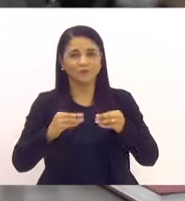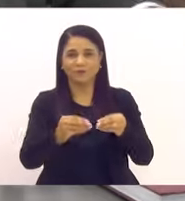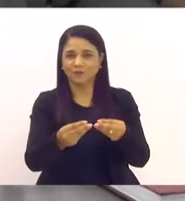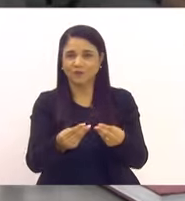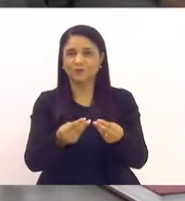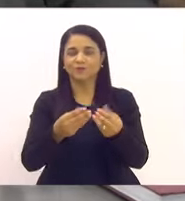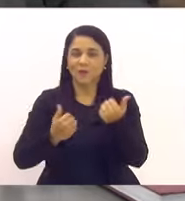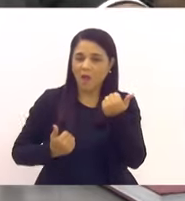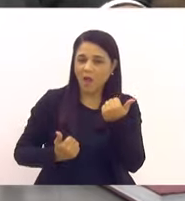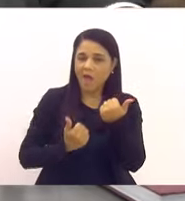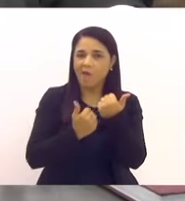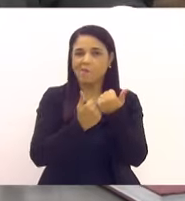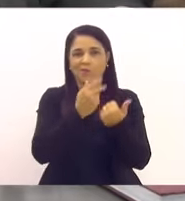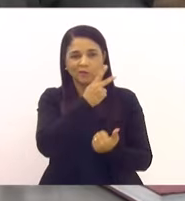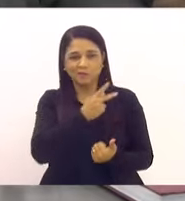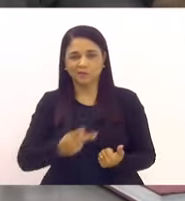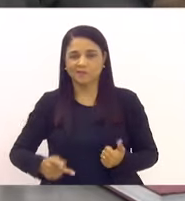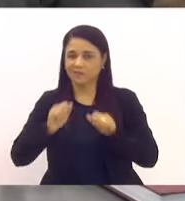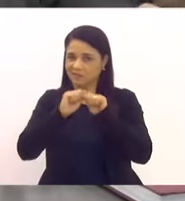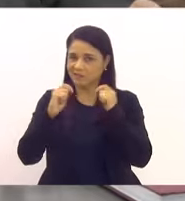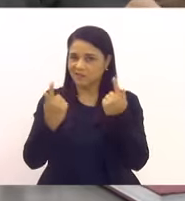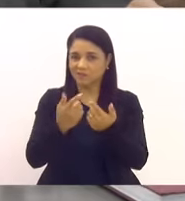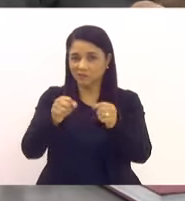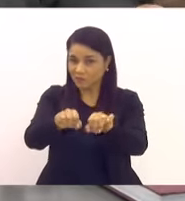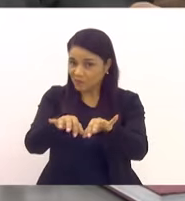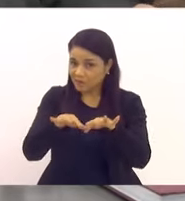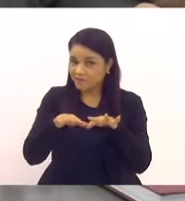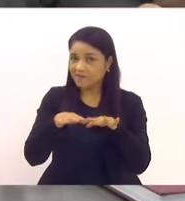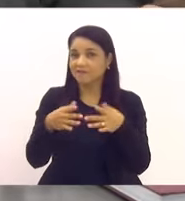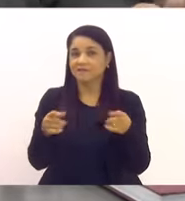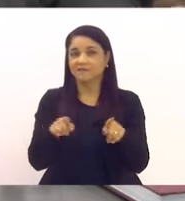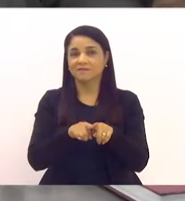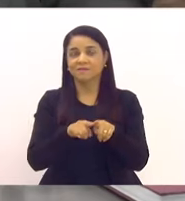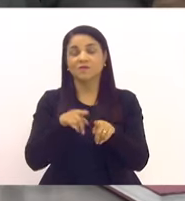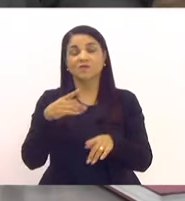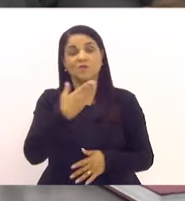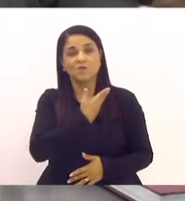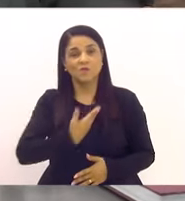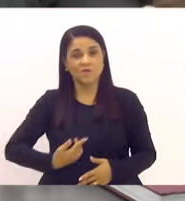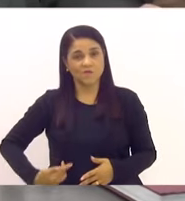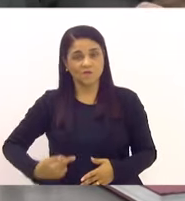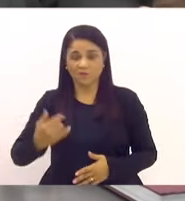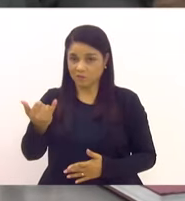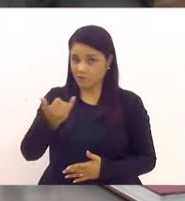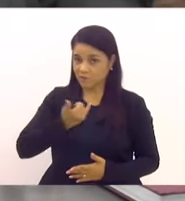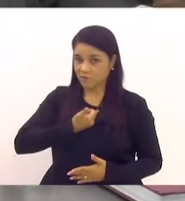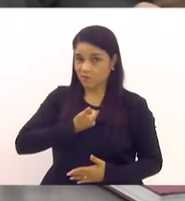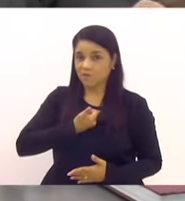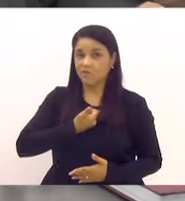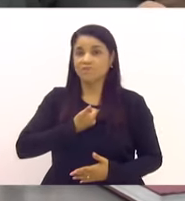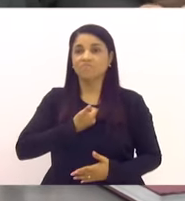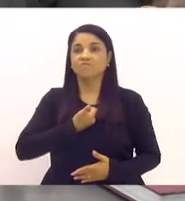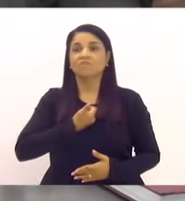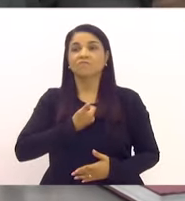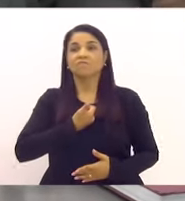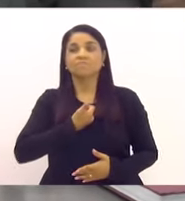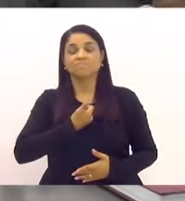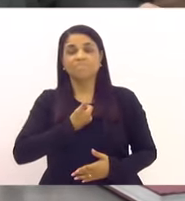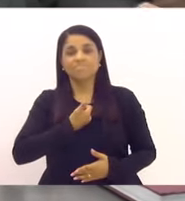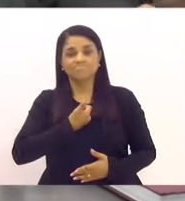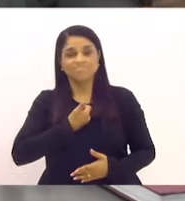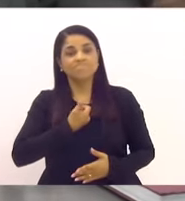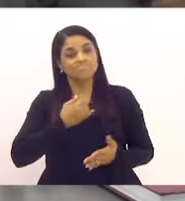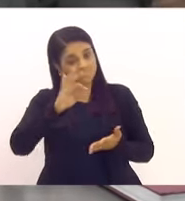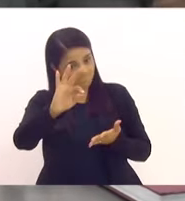apoio do presidente da Casa. E o plenário também, né? E do plenário. Então, o governador me disse que, em vista disso, estaria